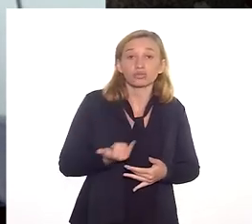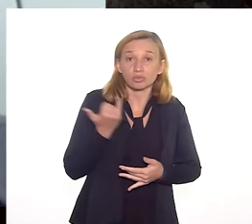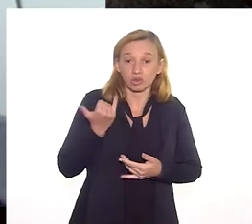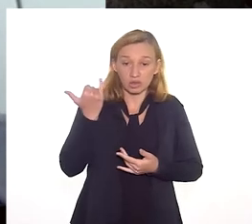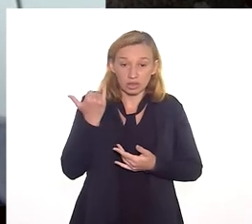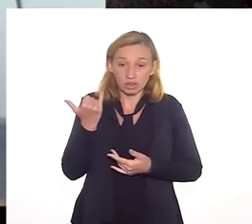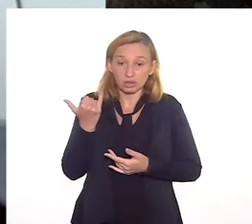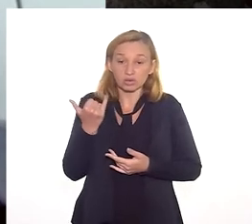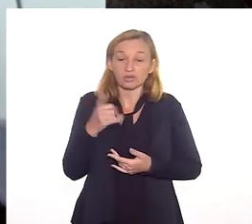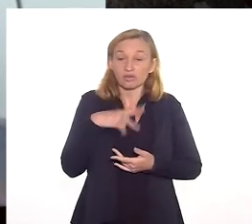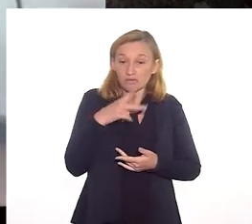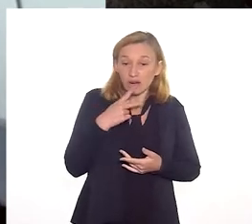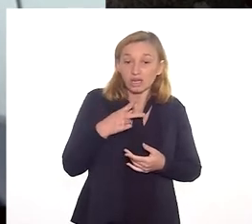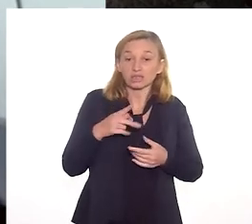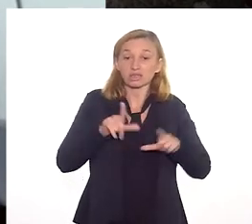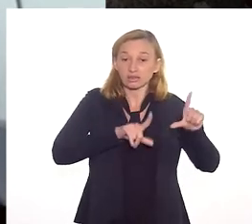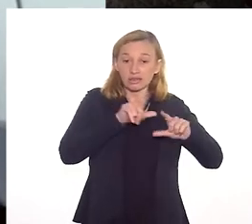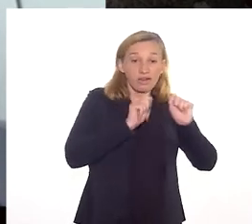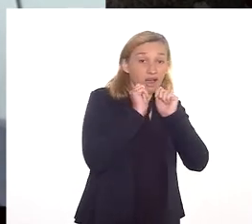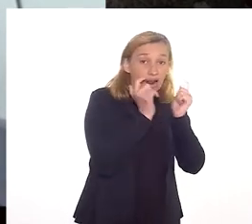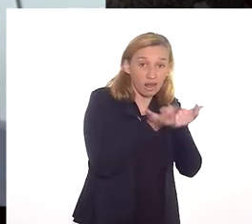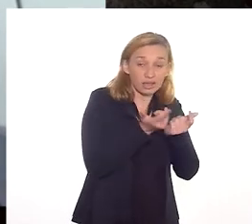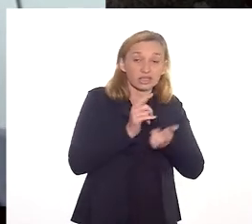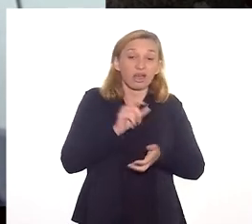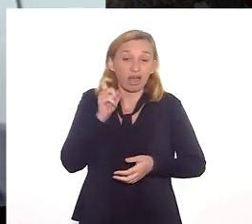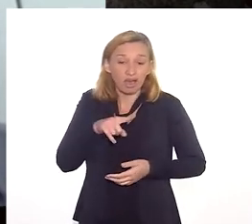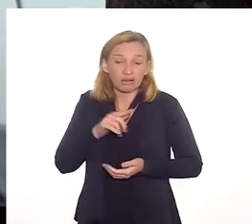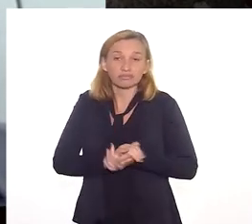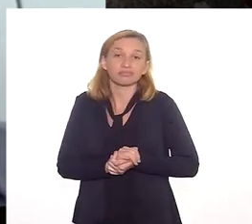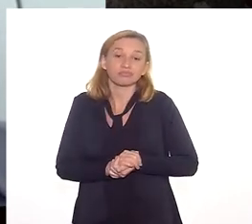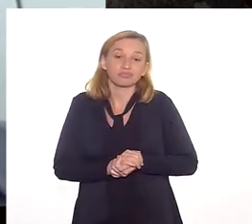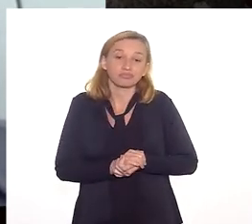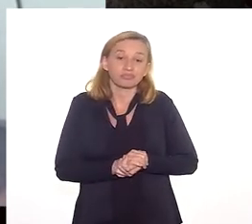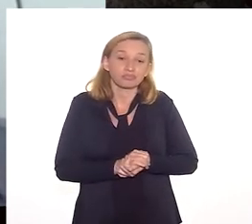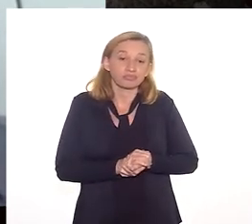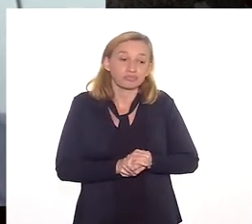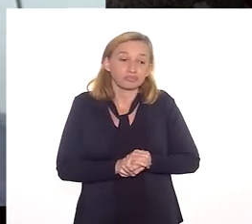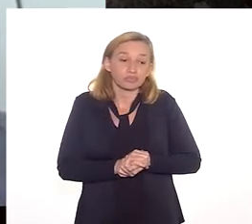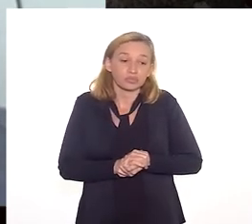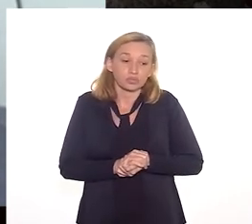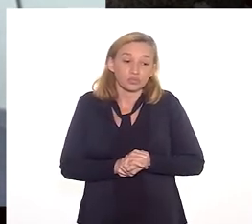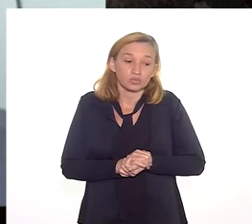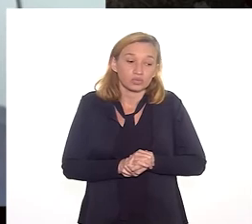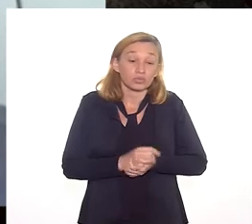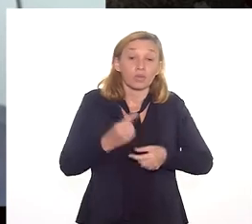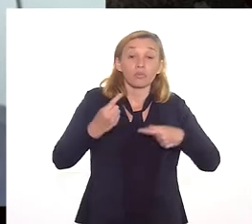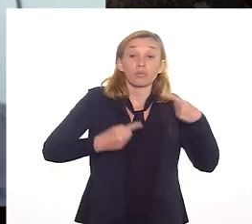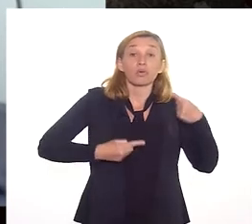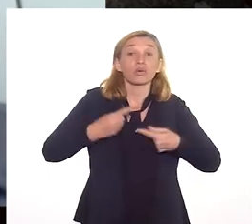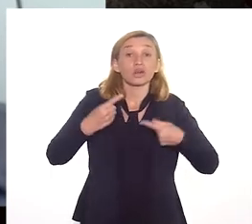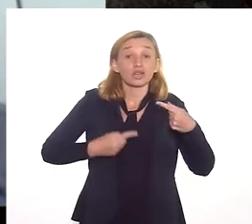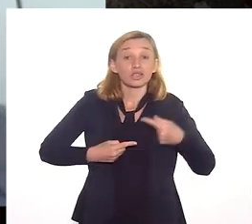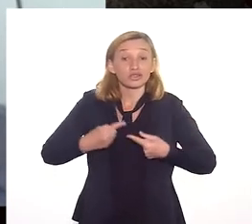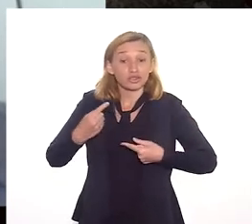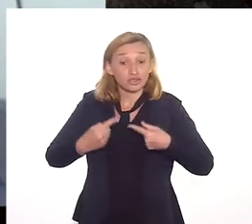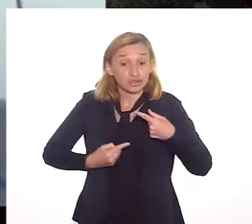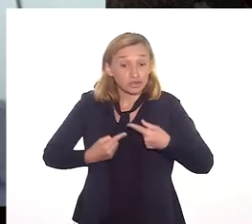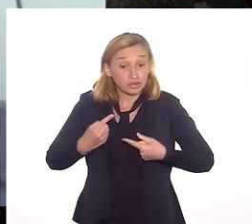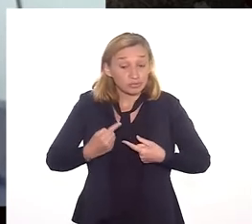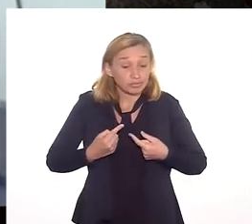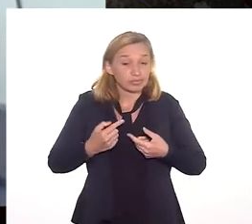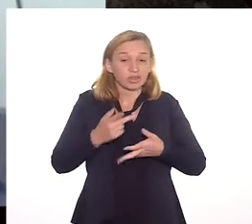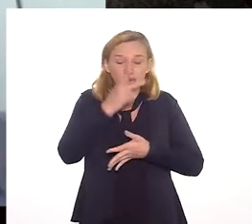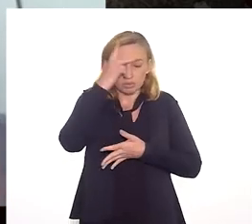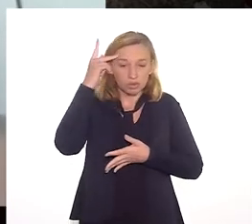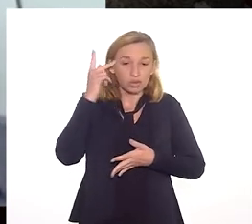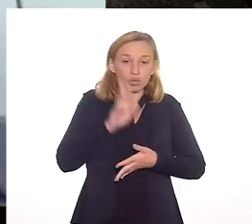extremamente oportuno que a gente esteja falando na TV Alerj, é a questão da condição política. As